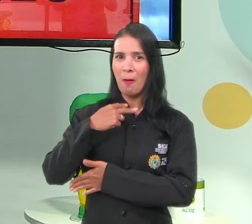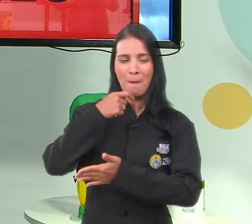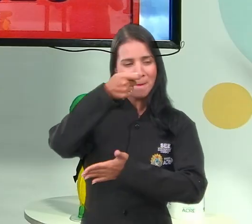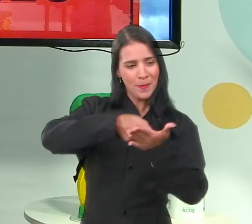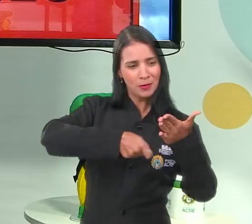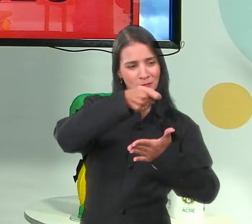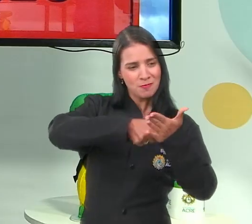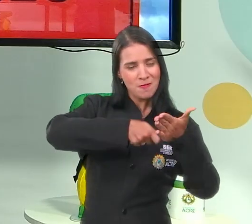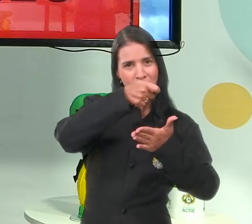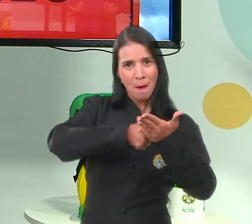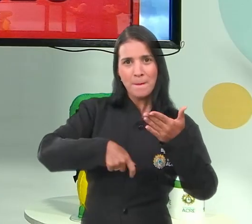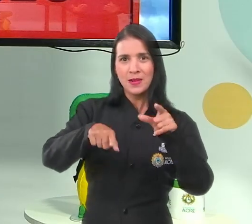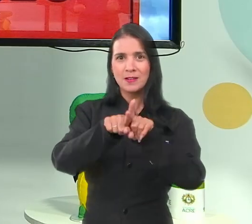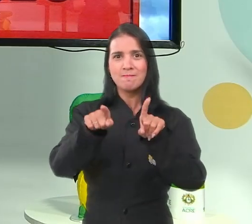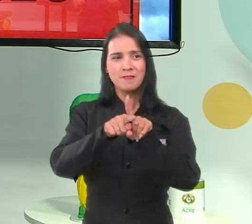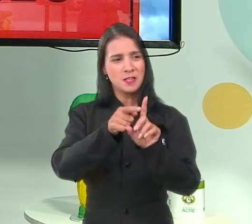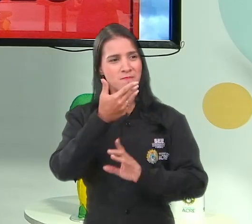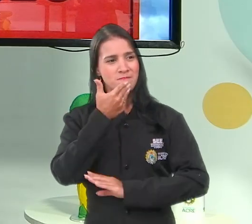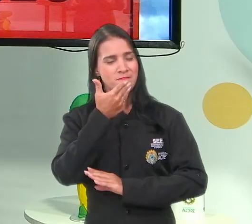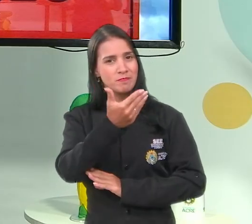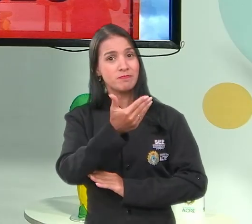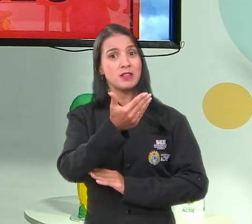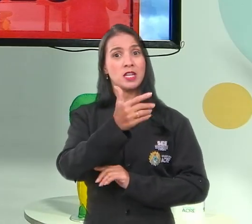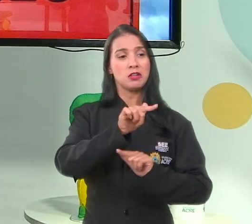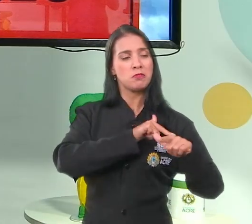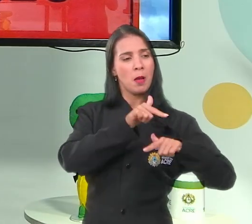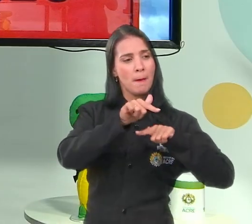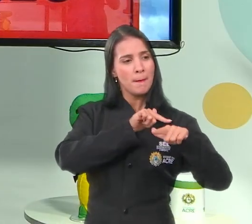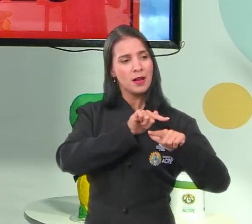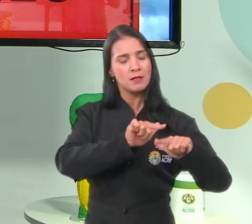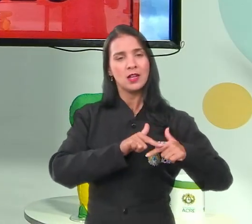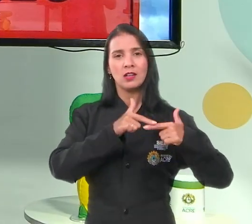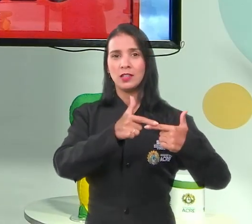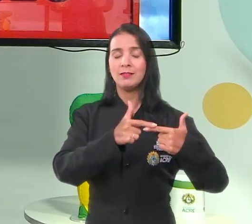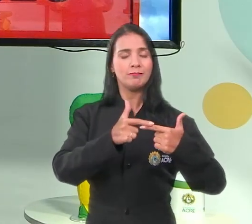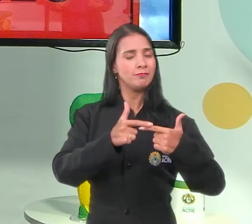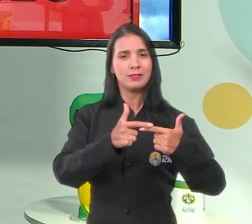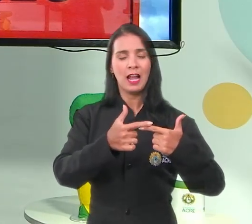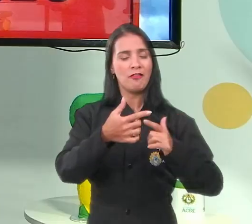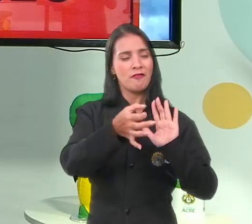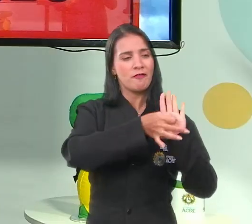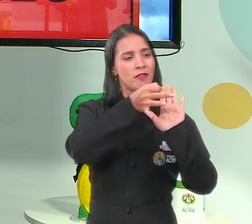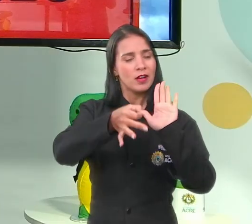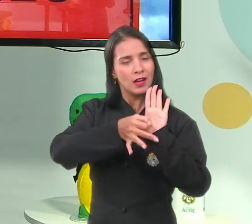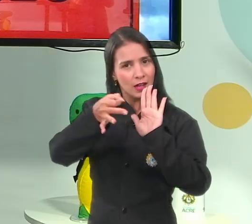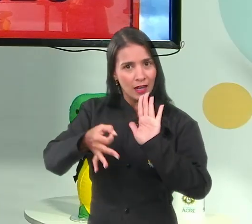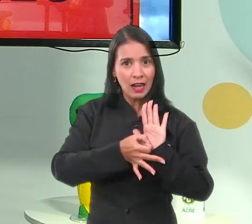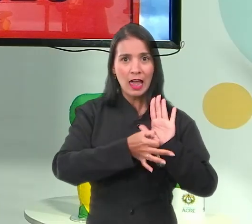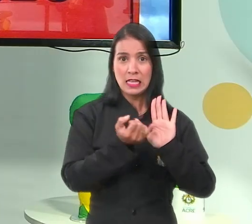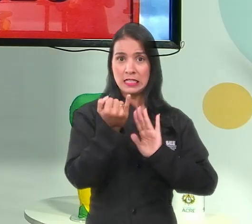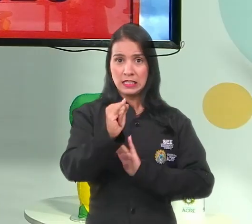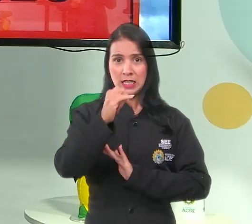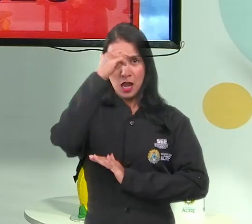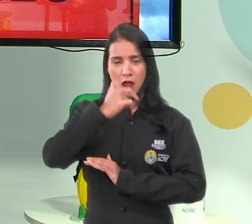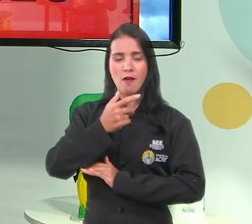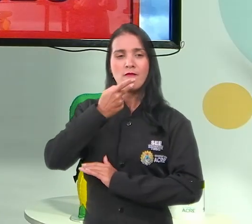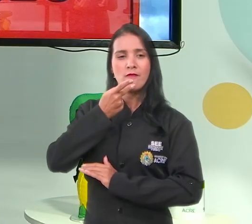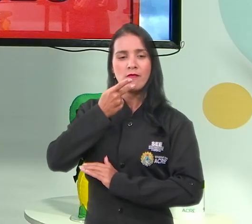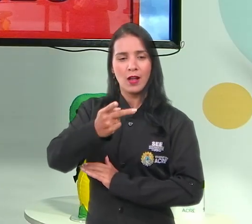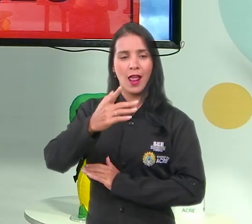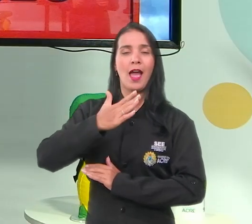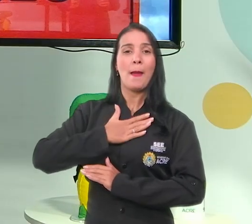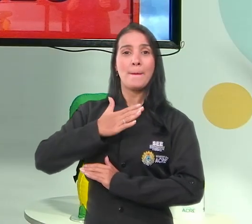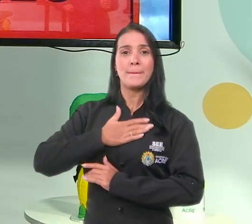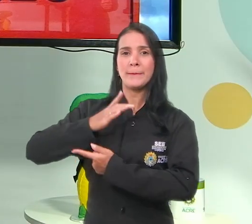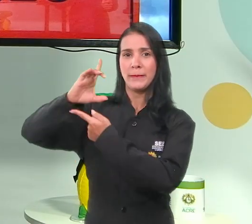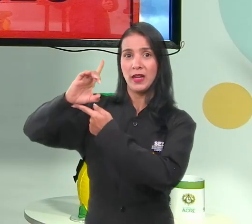posso exigir situações e dizer e afirmar que eu tenho direito a isso ou